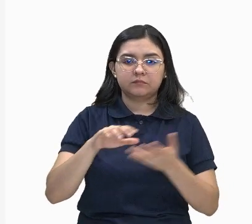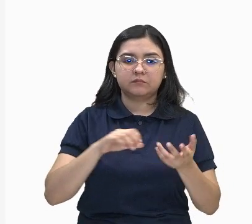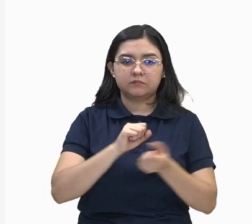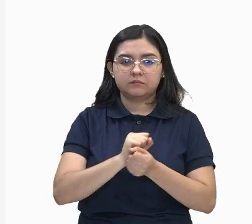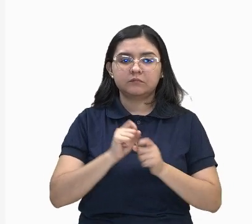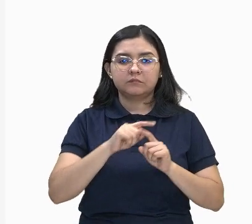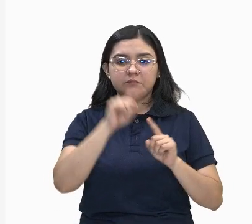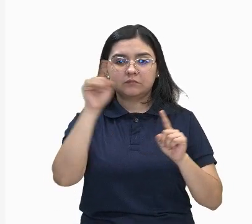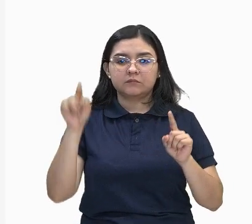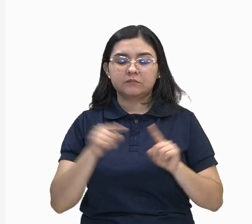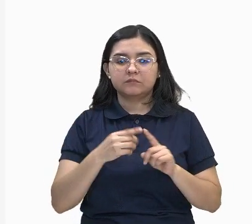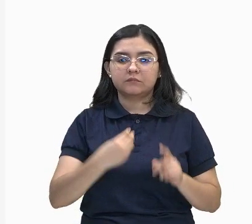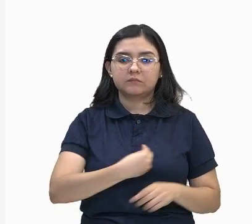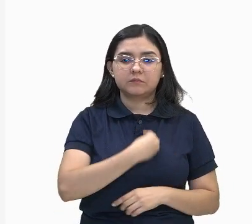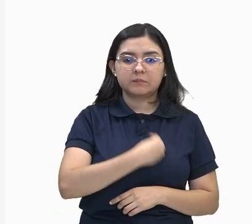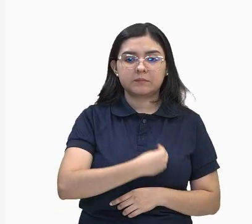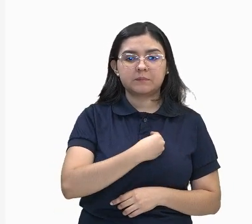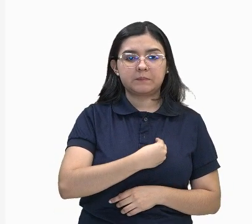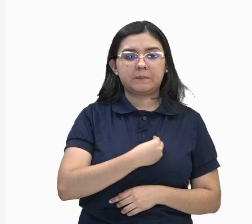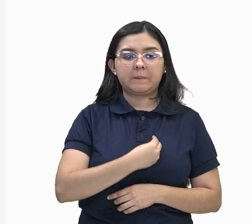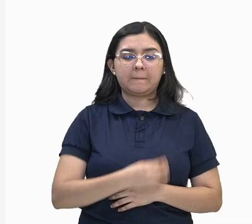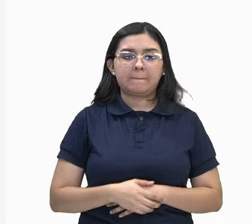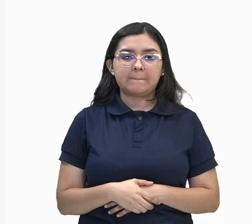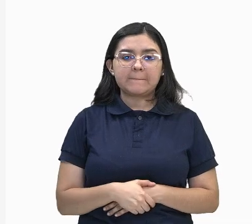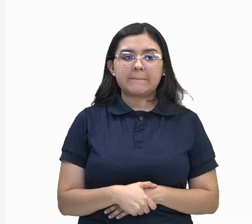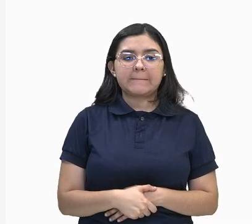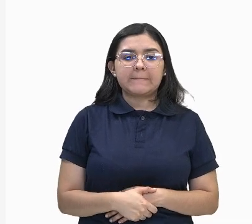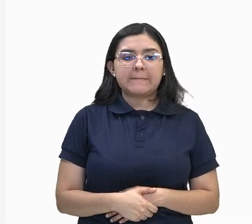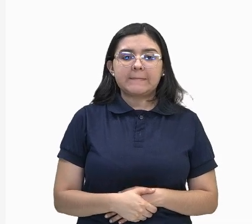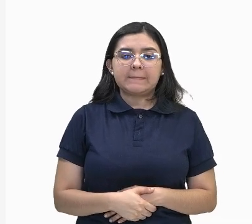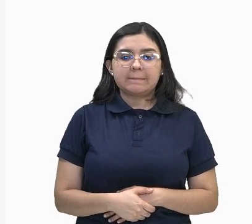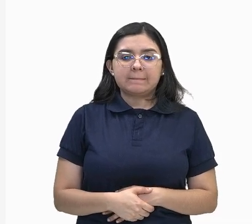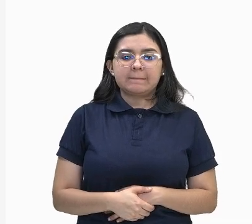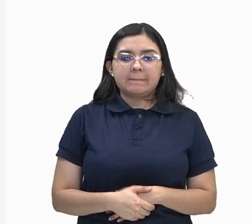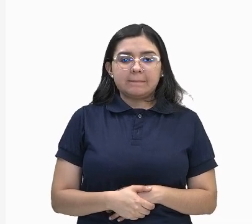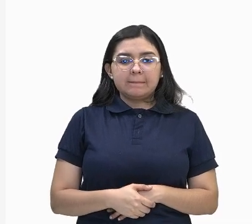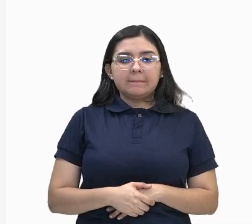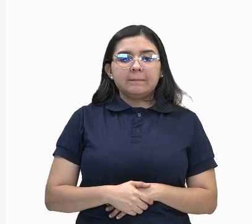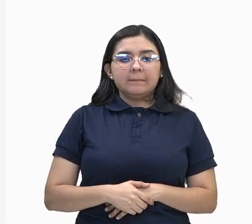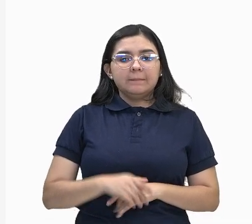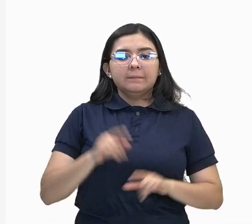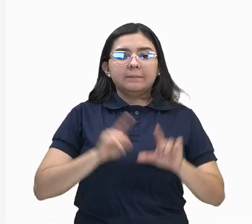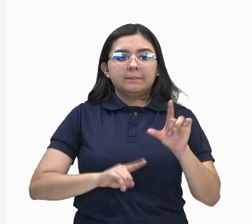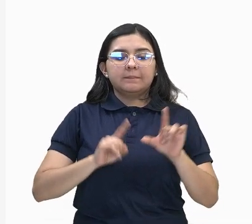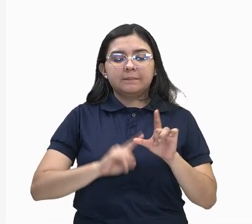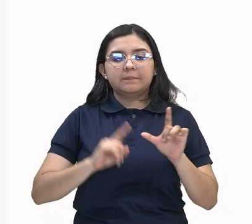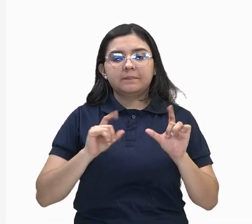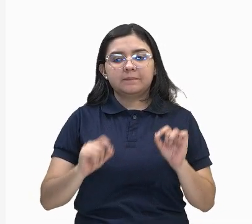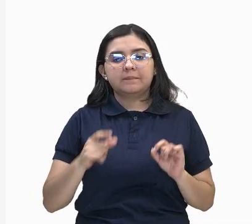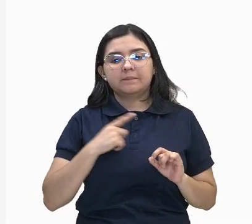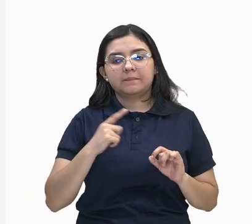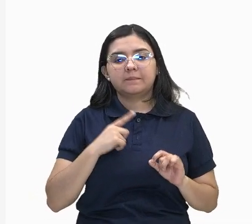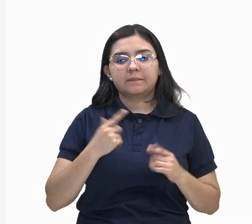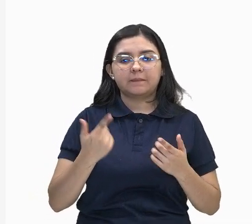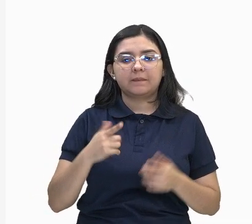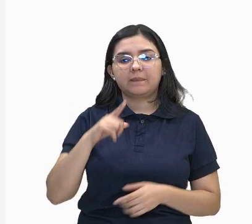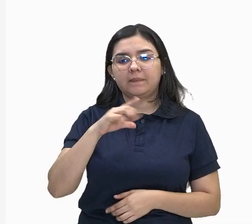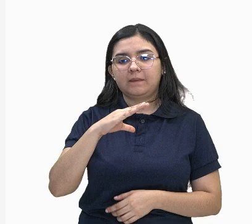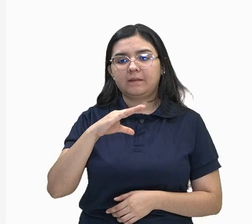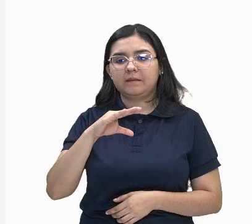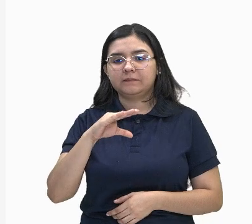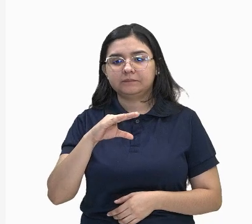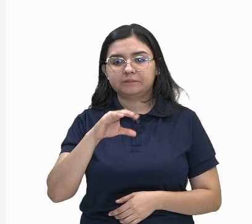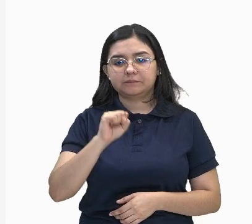de vida, ou LCSA, que é uma sigla para determinar esse Life